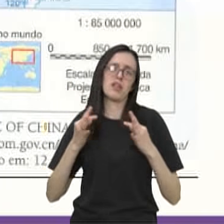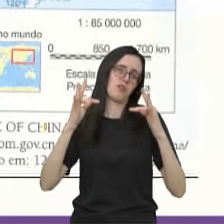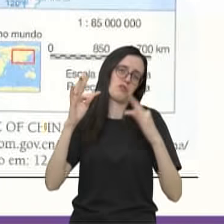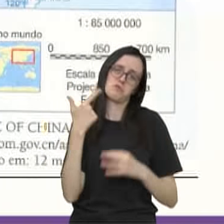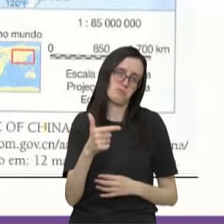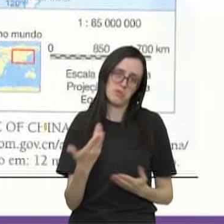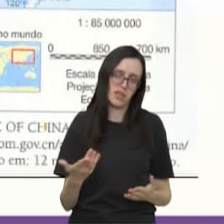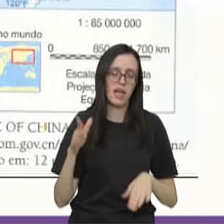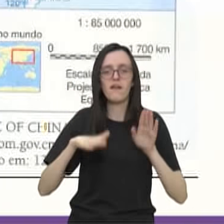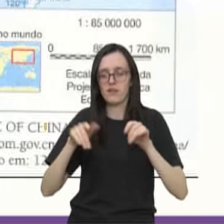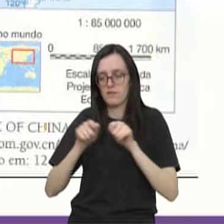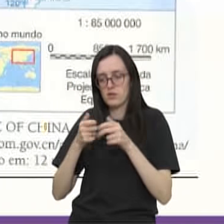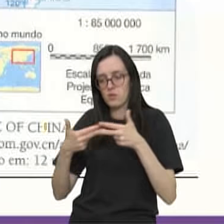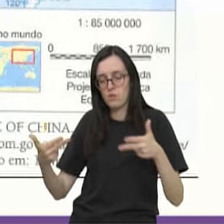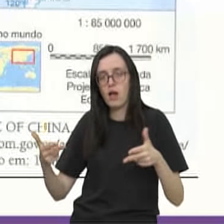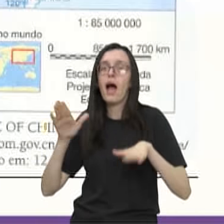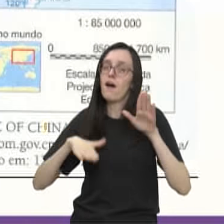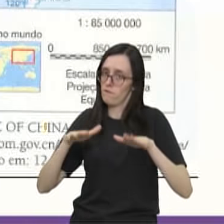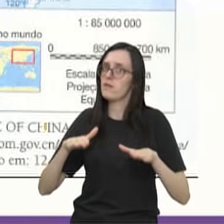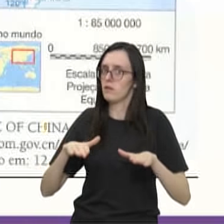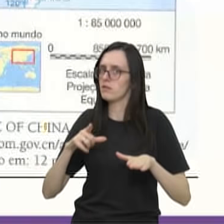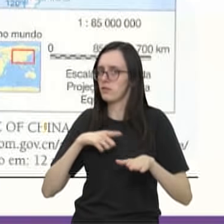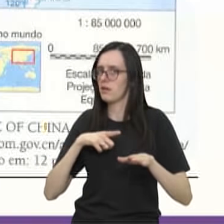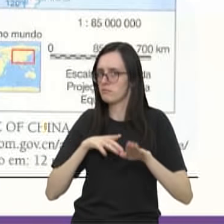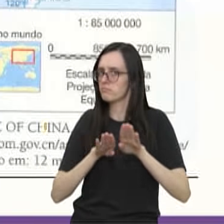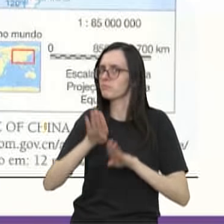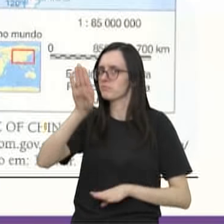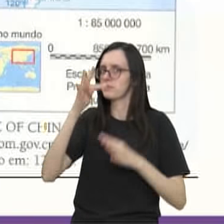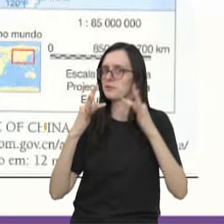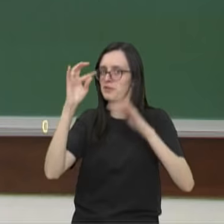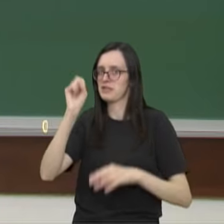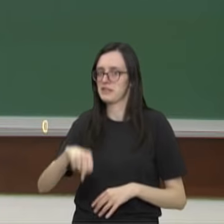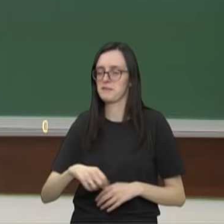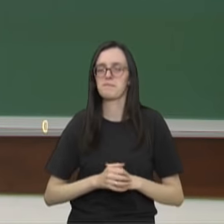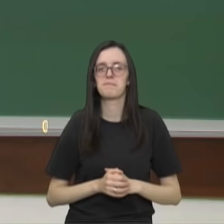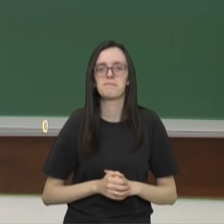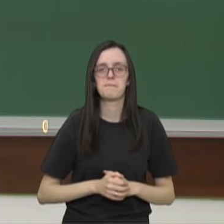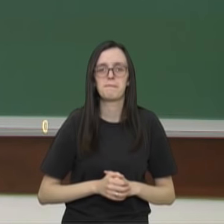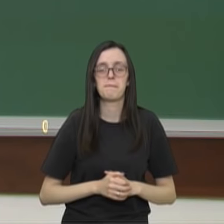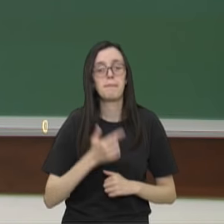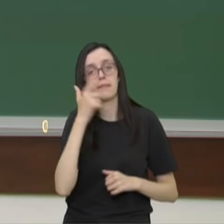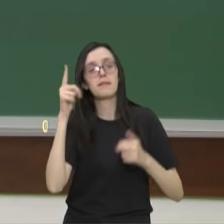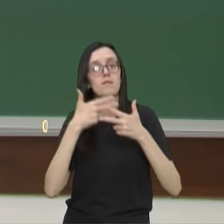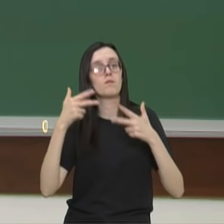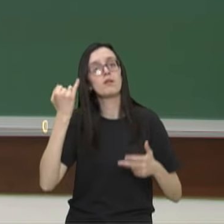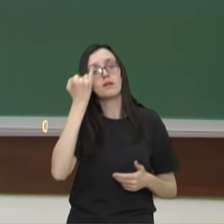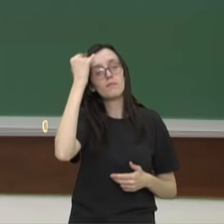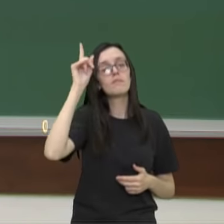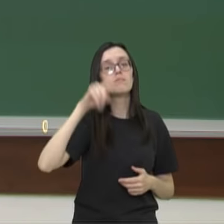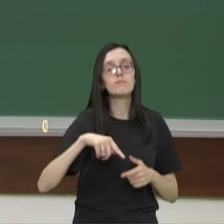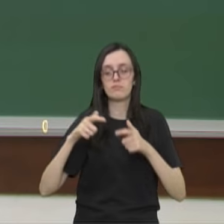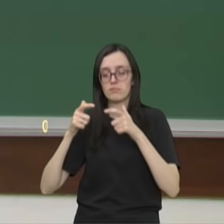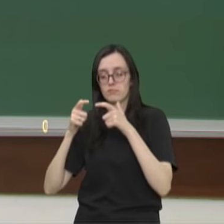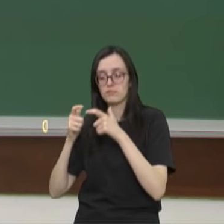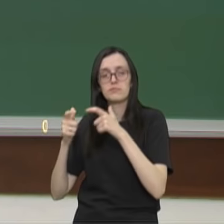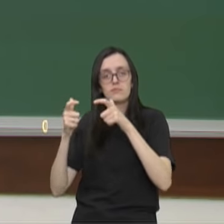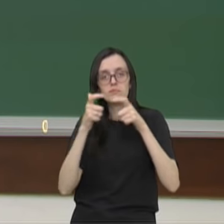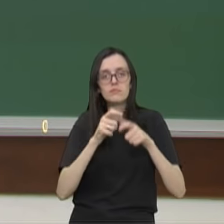tecnologia na sua produção até aqueles de alto nível tecnológico um outro aspecto muito importante são as zonas